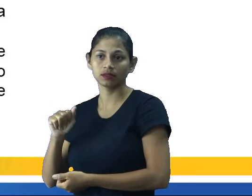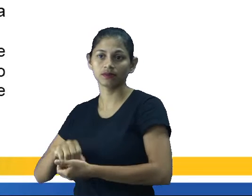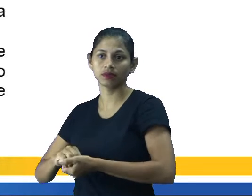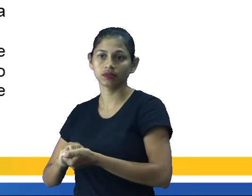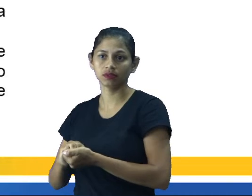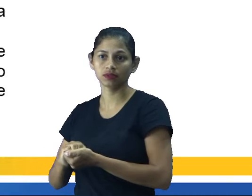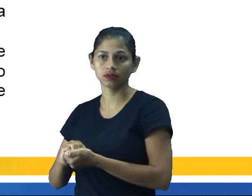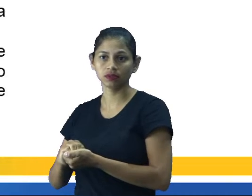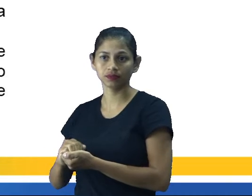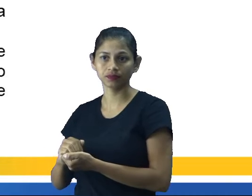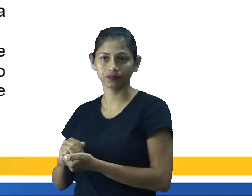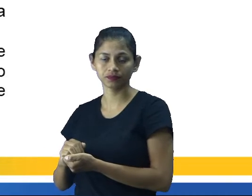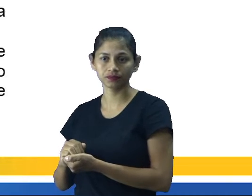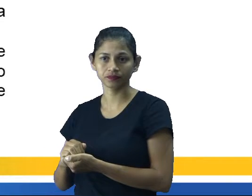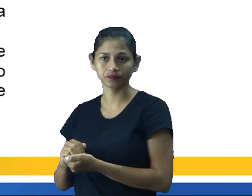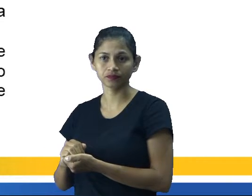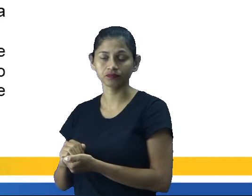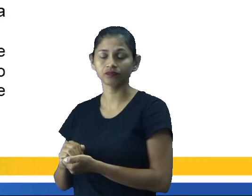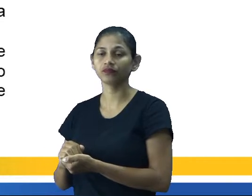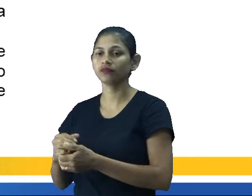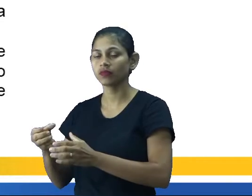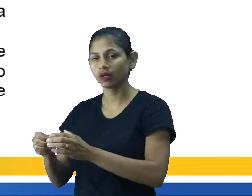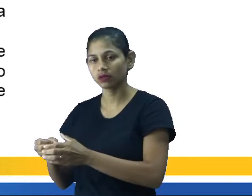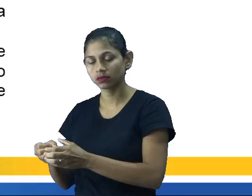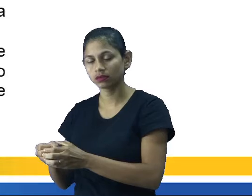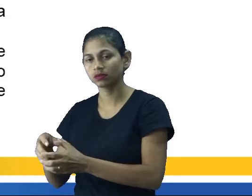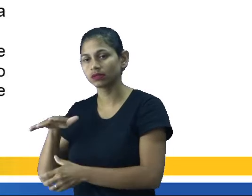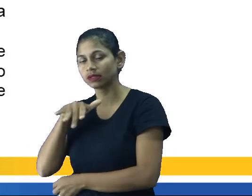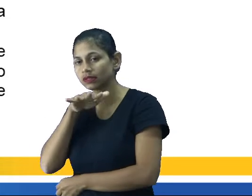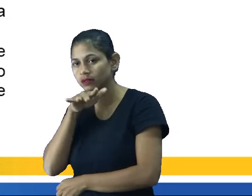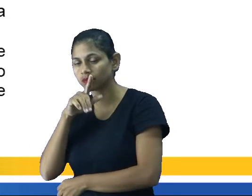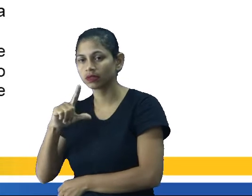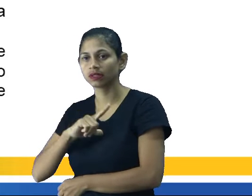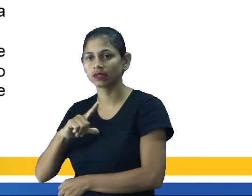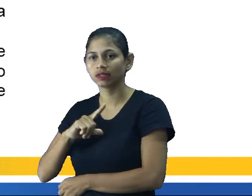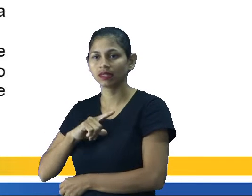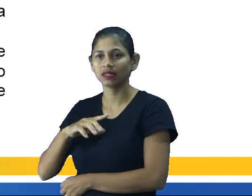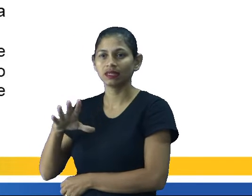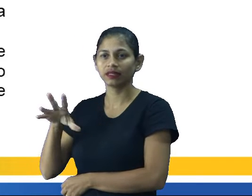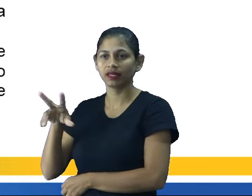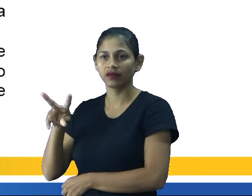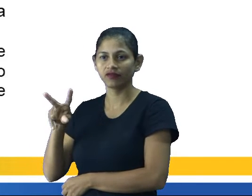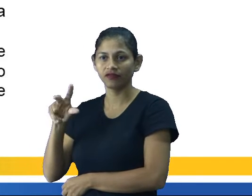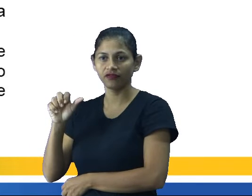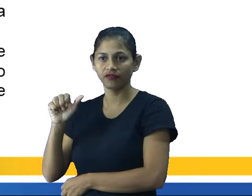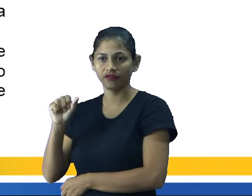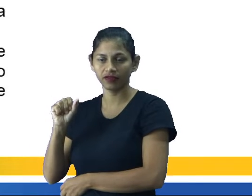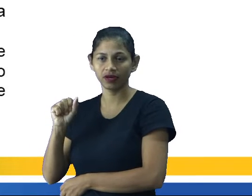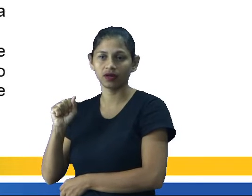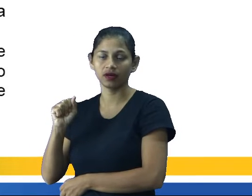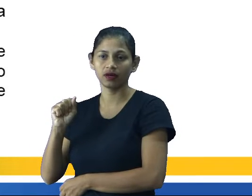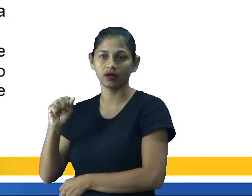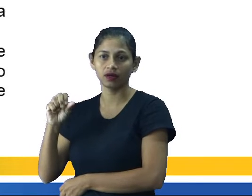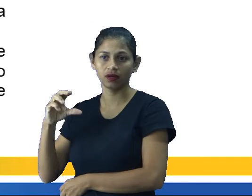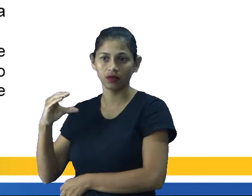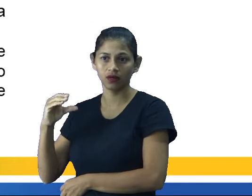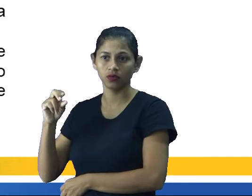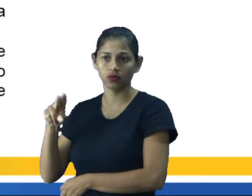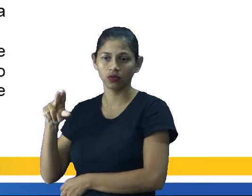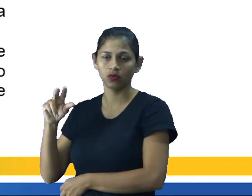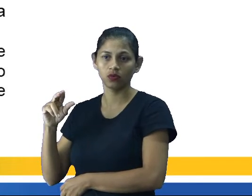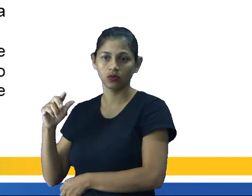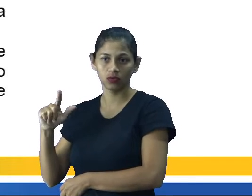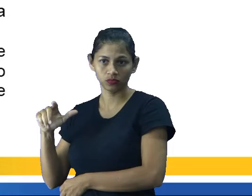reserva energética. Já nas células animais, encontramos também os vacúolos, porém de forma menor, membrana